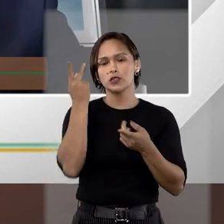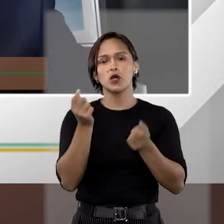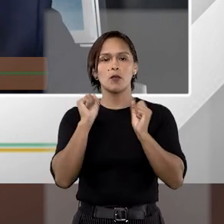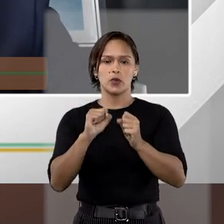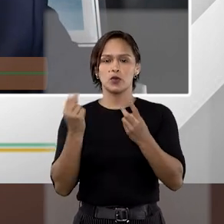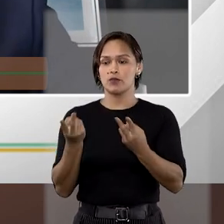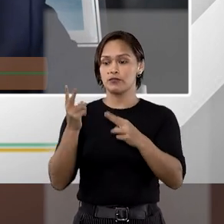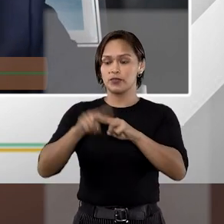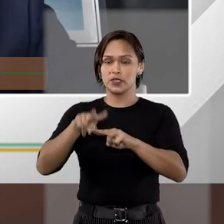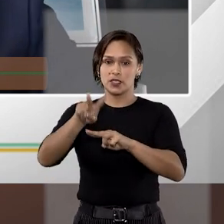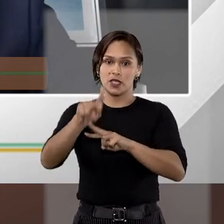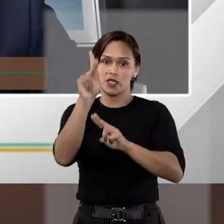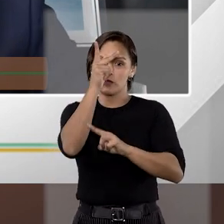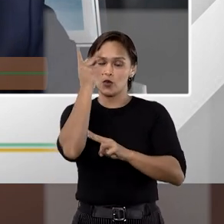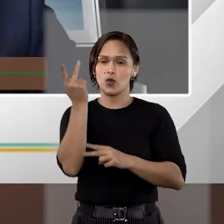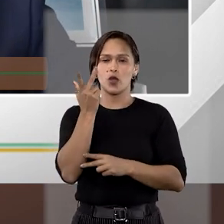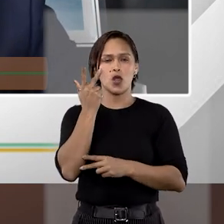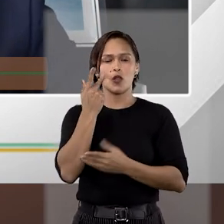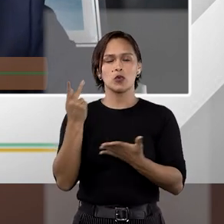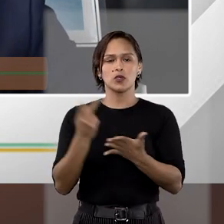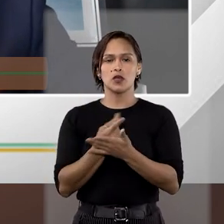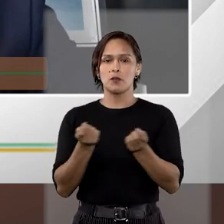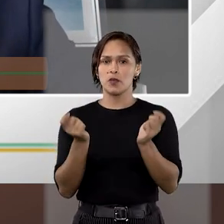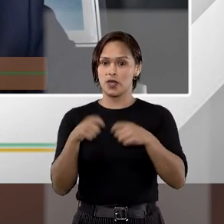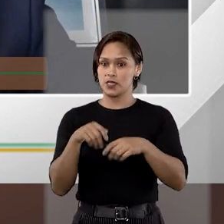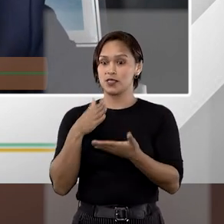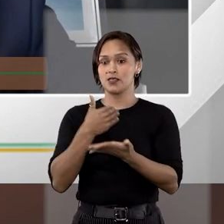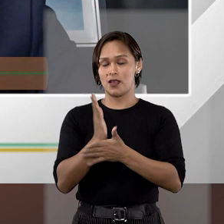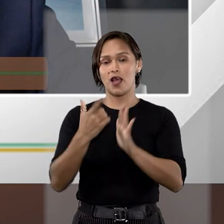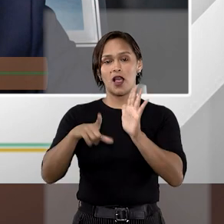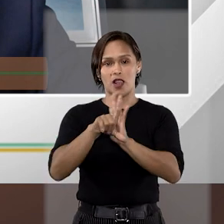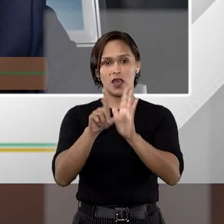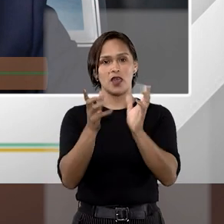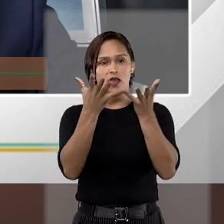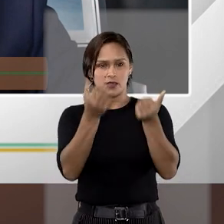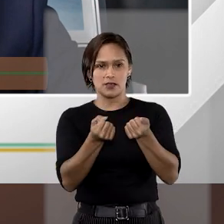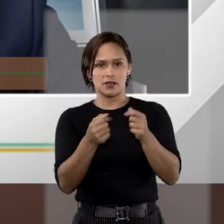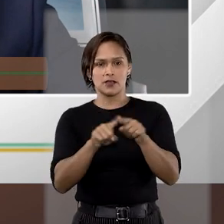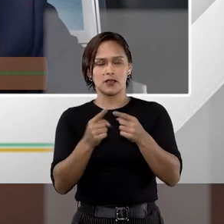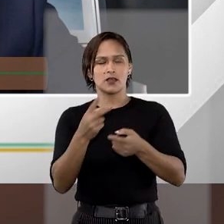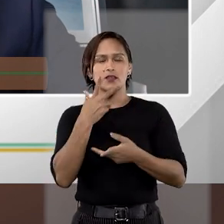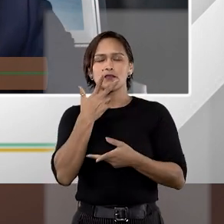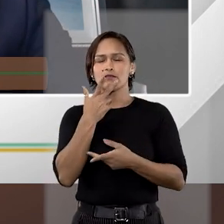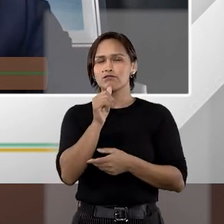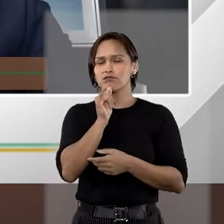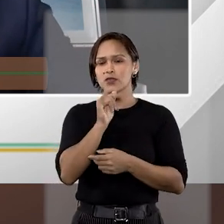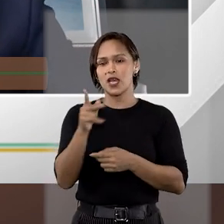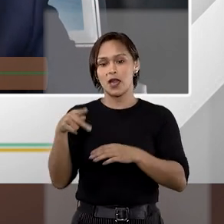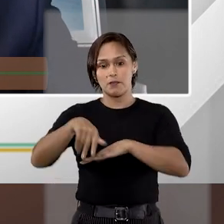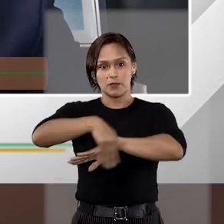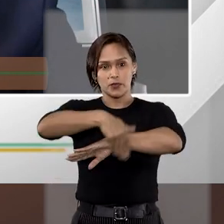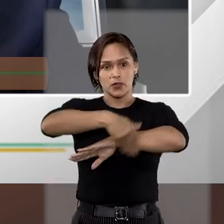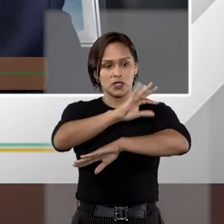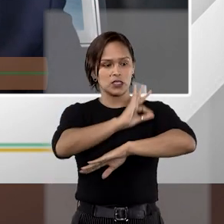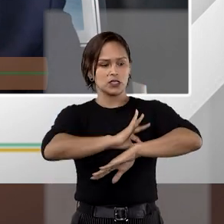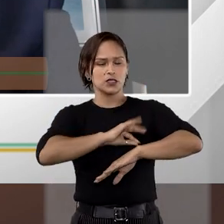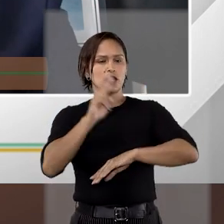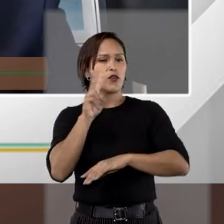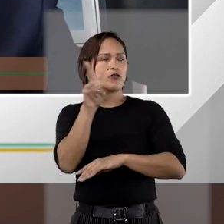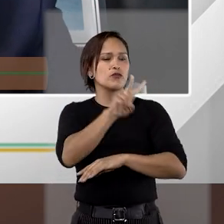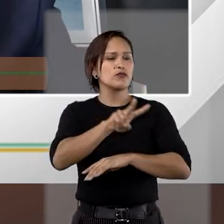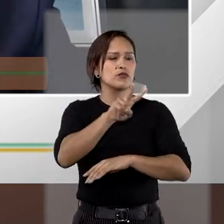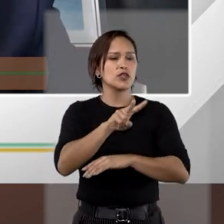pudesse prender aquela pessoa o que não é muito comum mas a lei permite isso mas vamos pôr então a polícia passou por ali